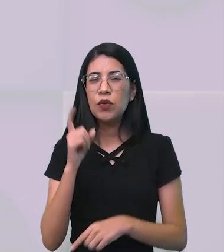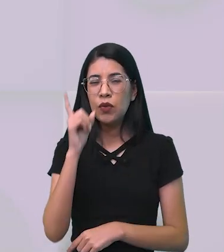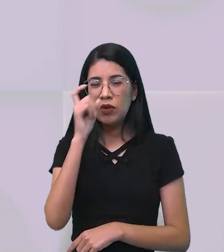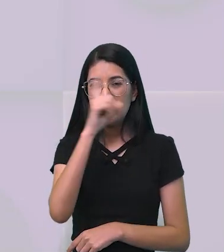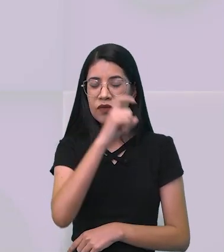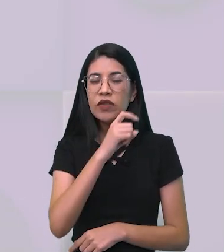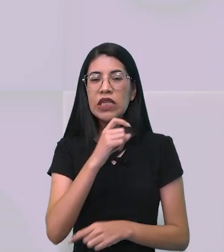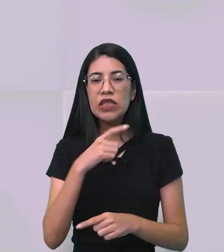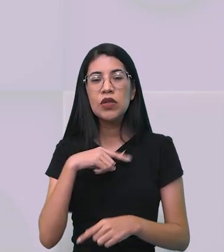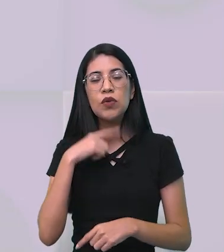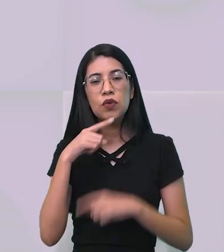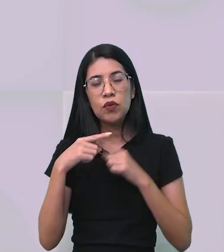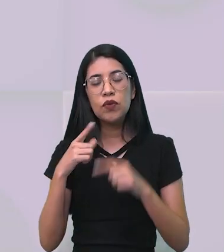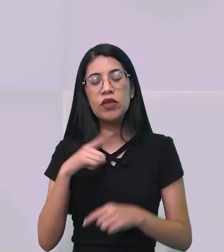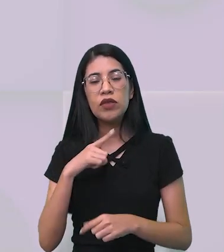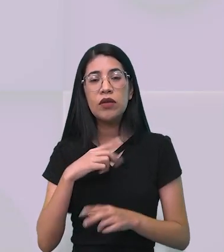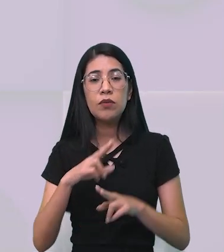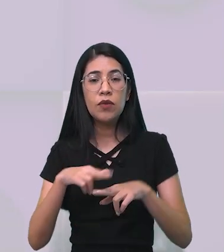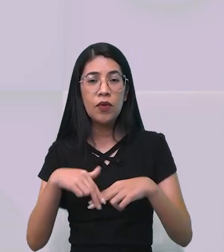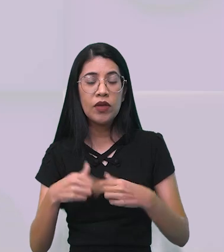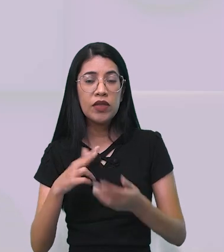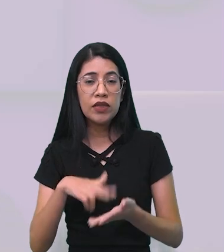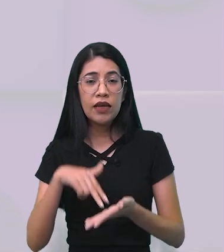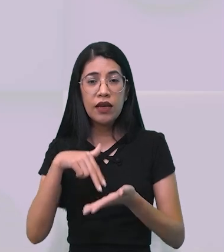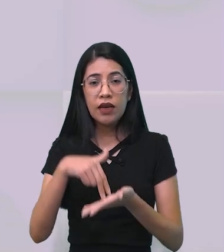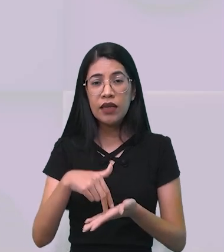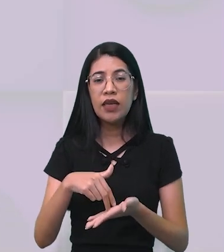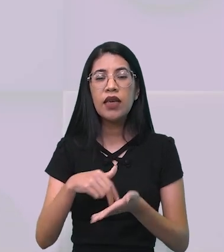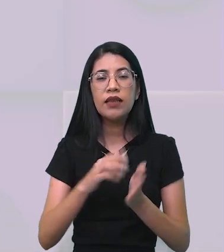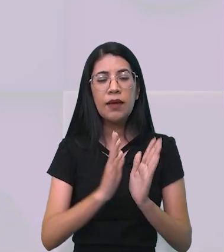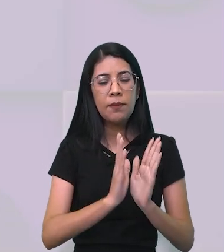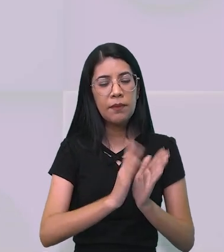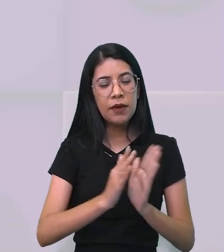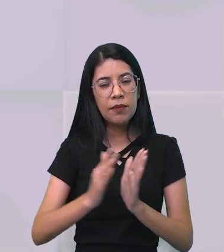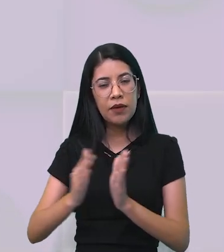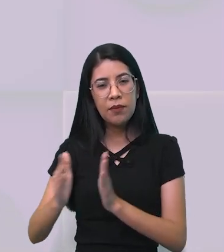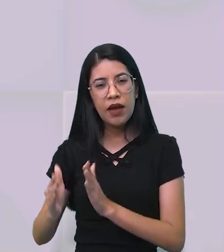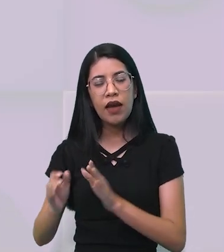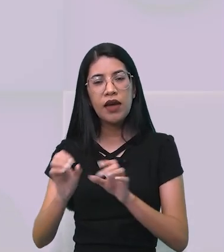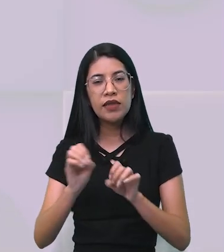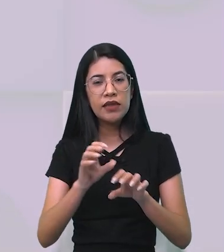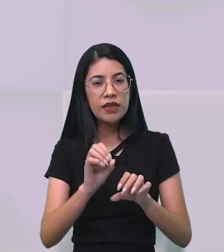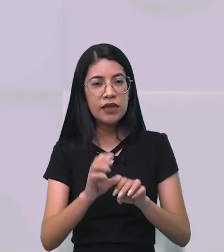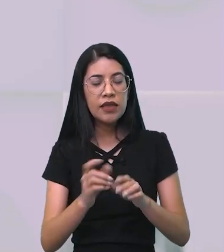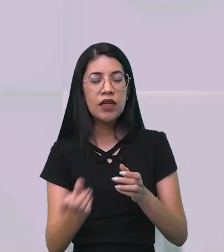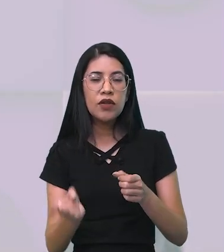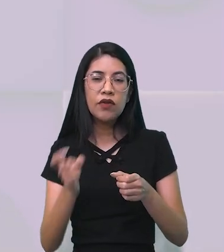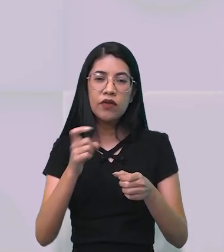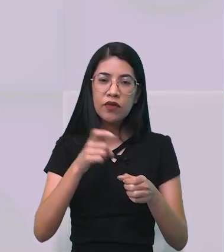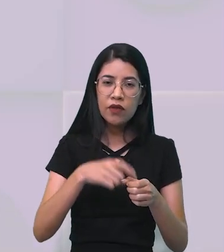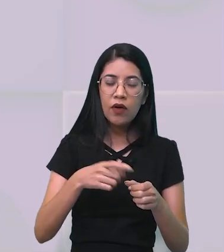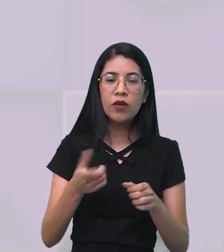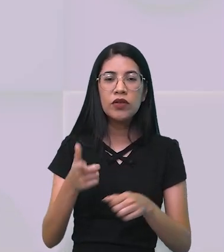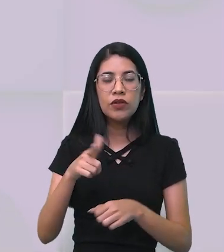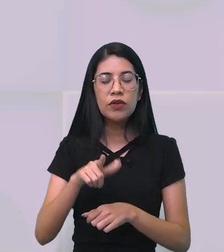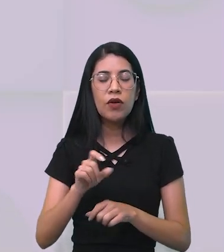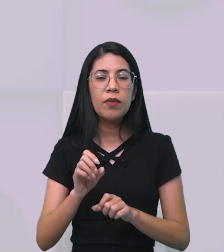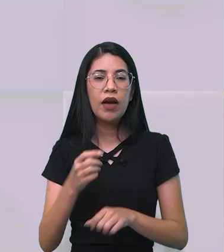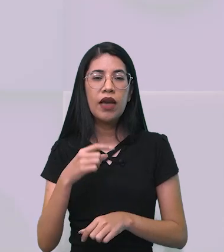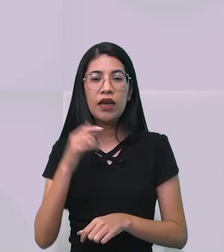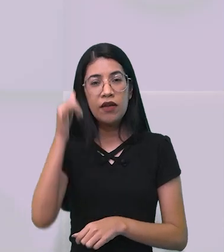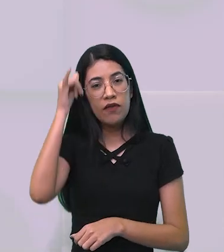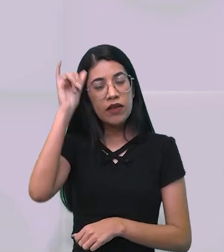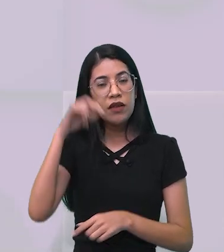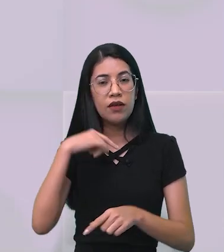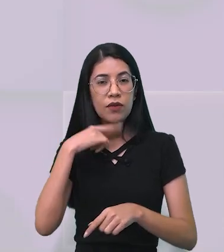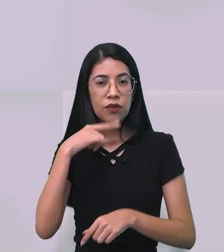tá? Então, por isso que nós estamos aqui, estamos fazendo todo um passo a passo, tá? Às vezes, voltando, para que não fique dúvidas e que